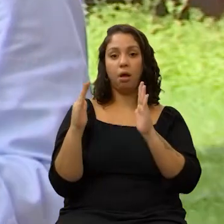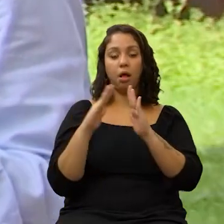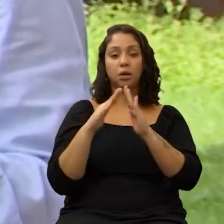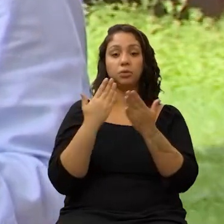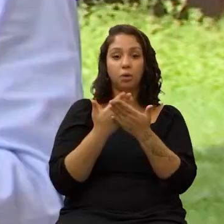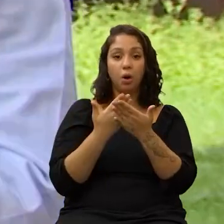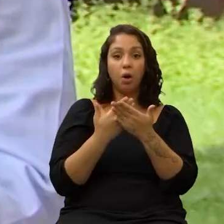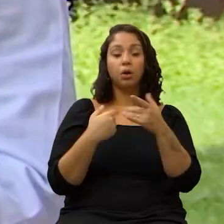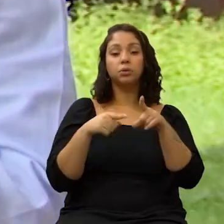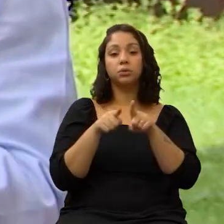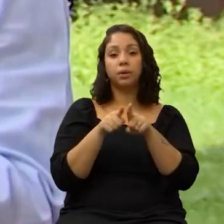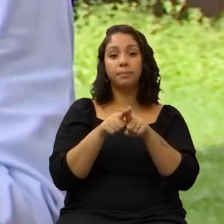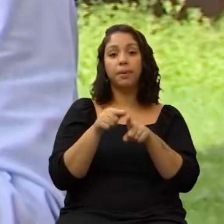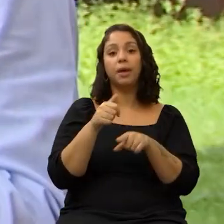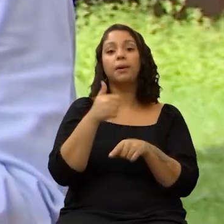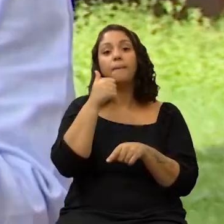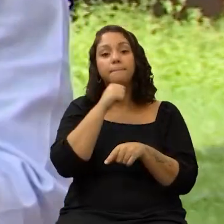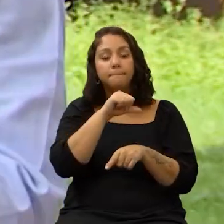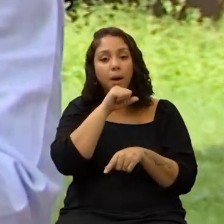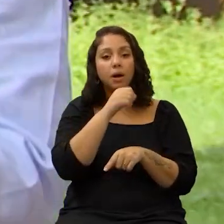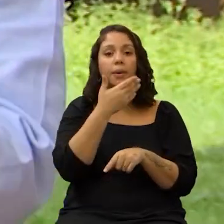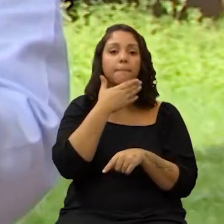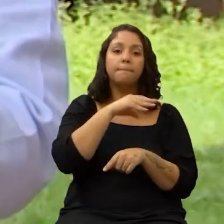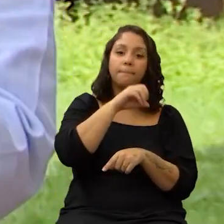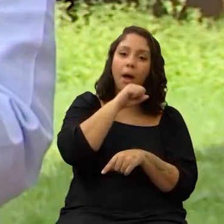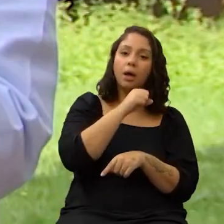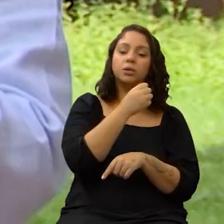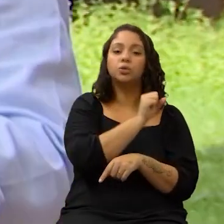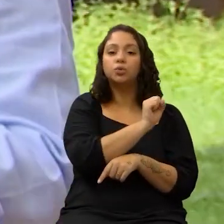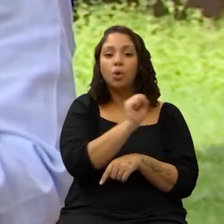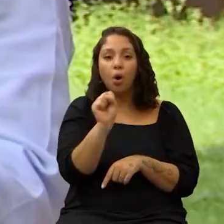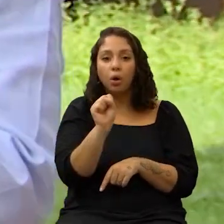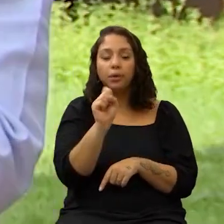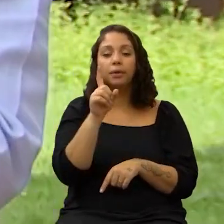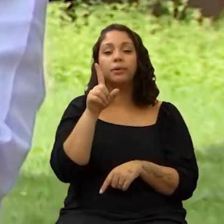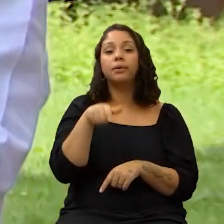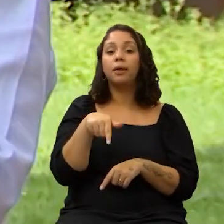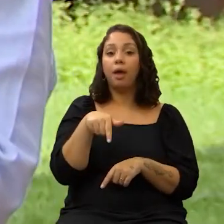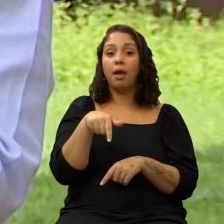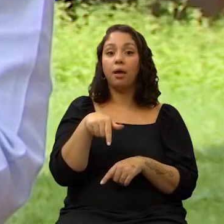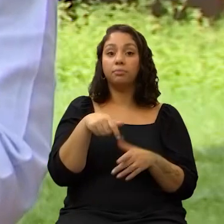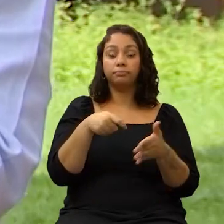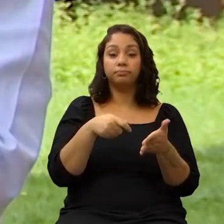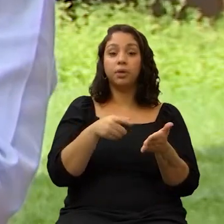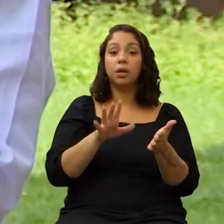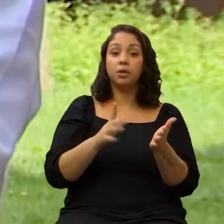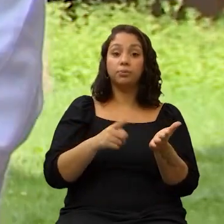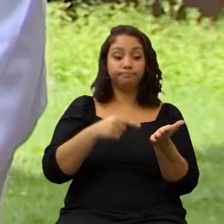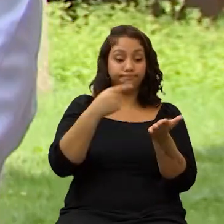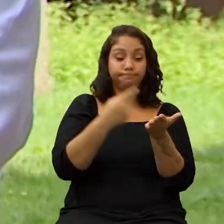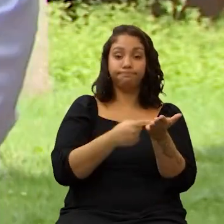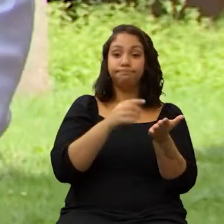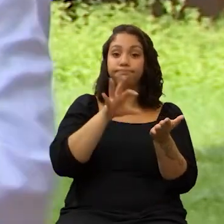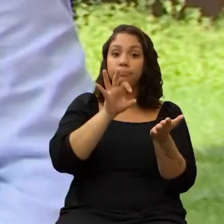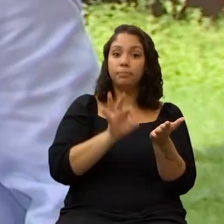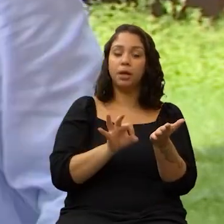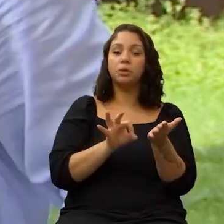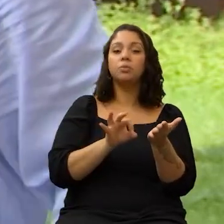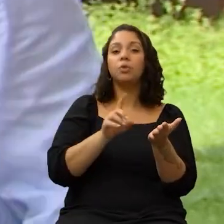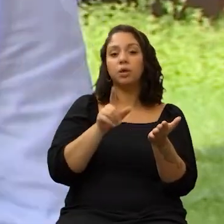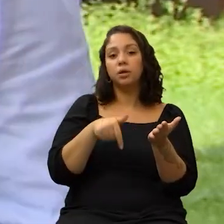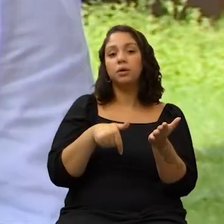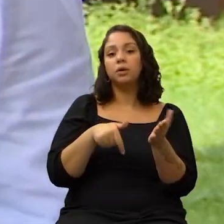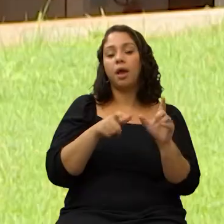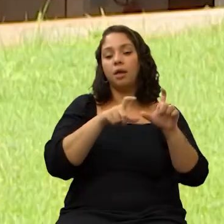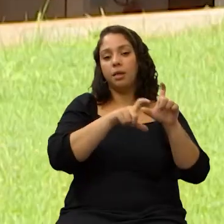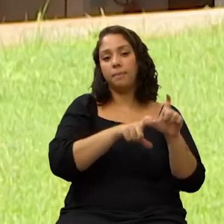escolar, pais, sogros, sogras ou qualquer outra pessoa que seja de fato, de forma comprovada, dependente da pessoa que está